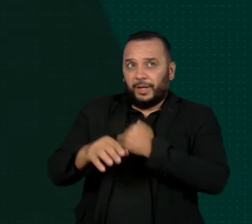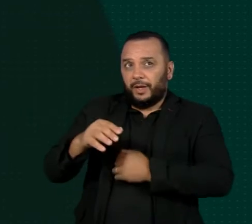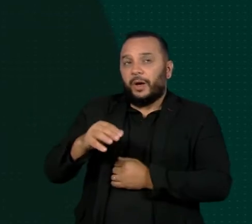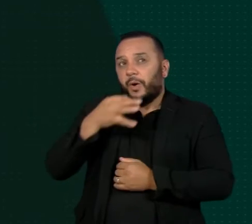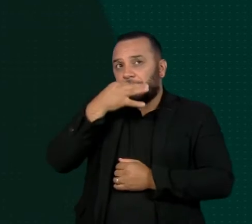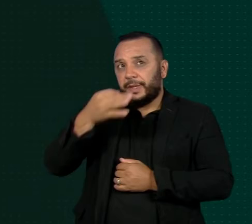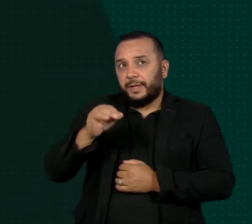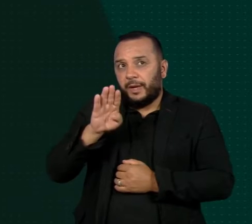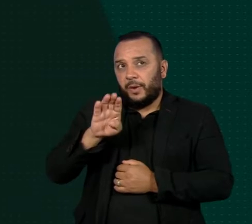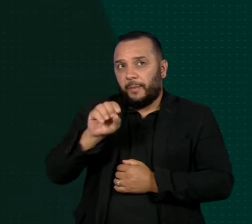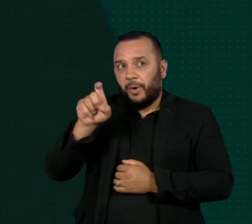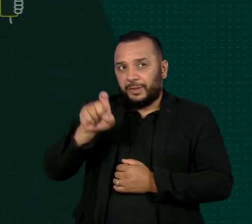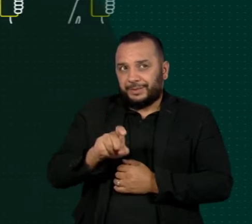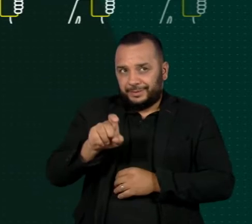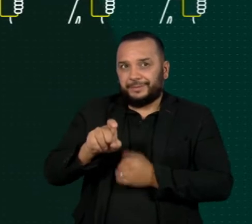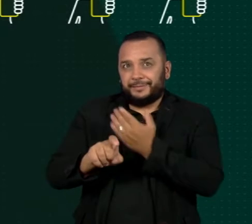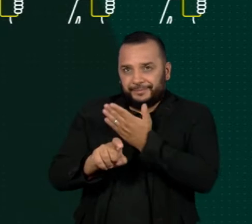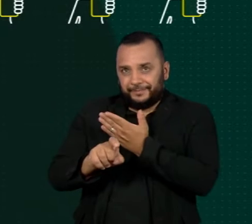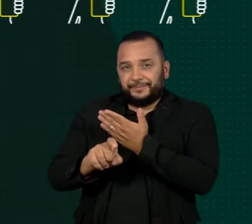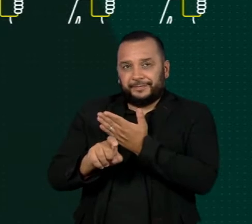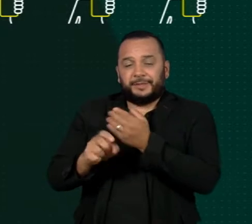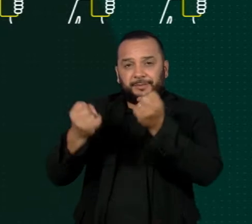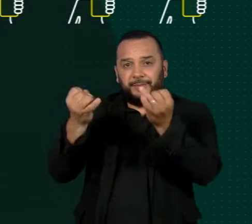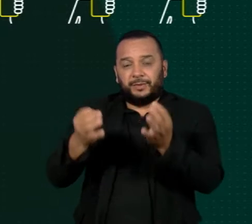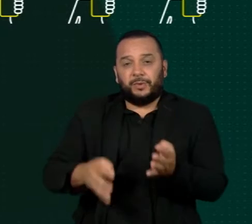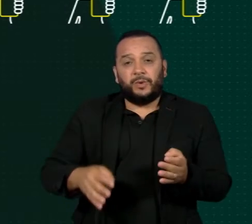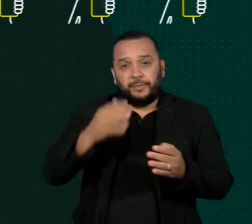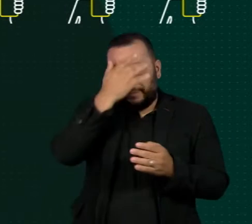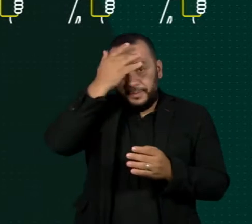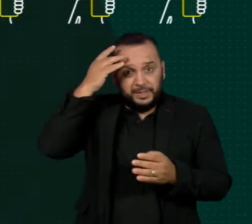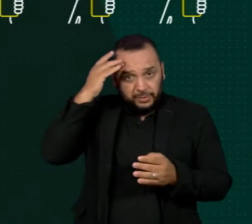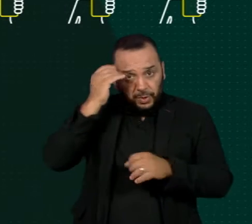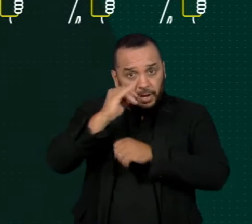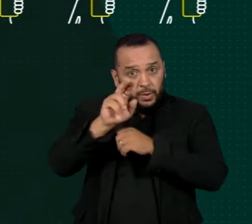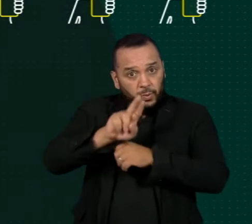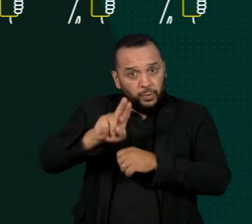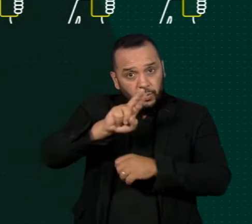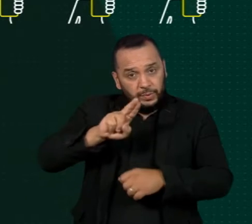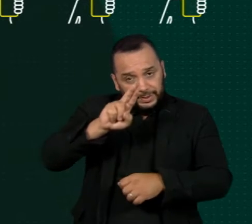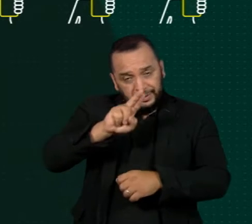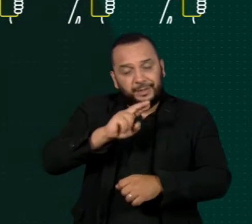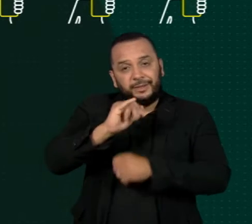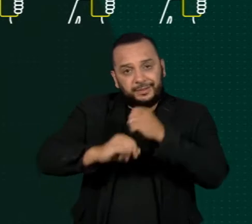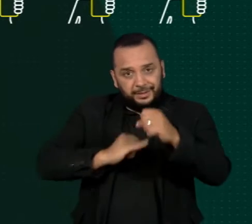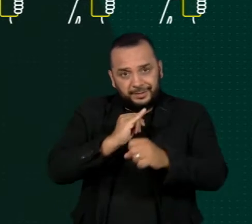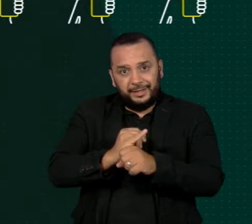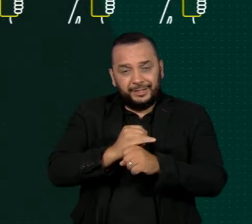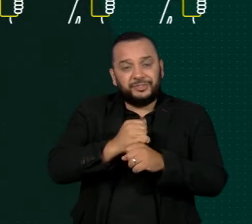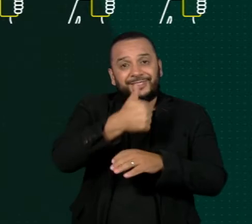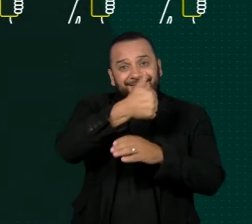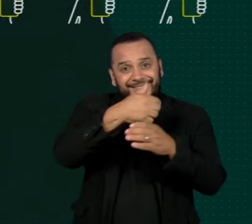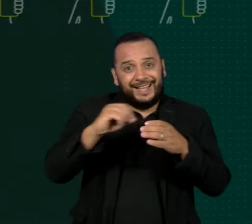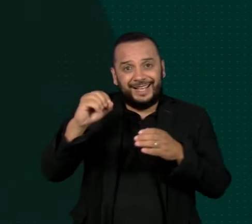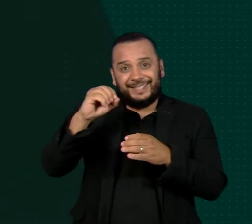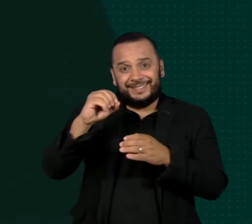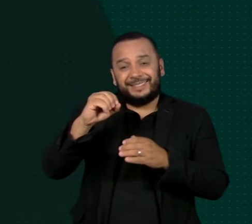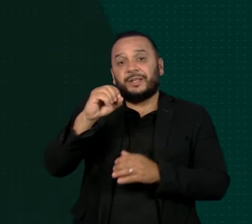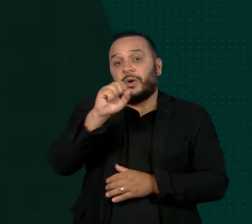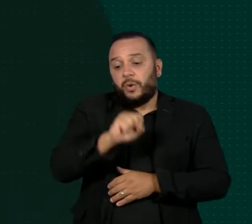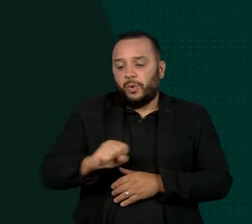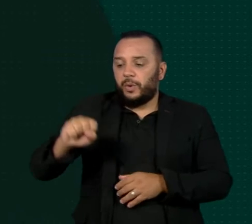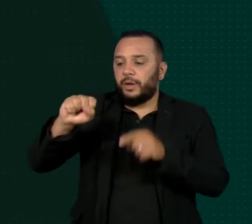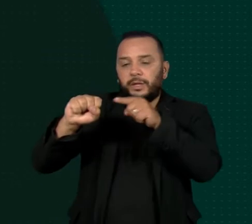parceria com a Influence Me revelou que a cada 10 usuários de internet, 8 seguem influencers nas redes sociais. E